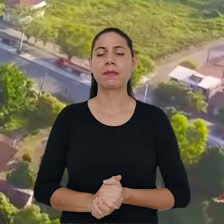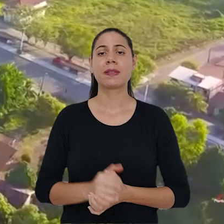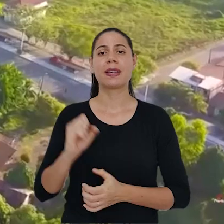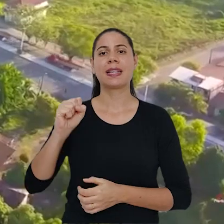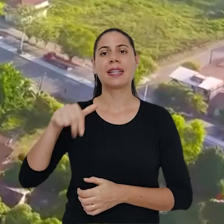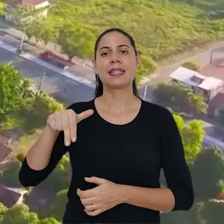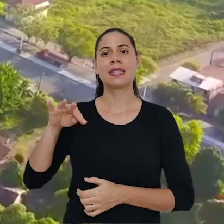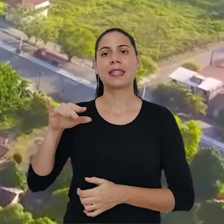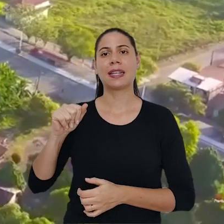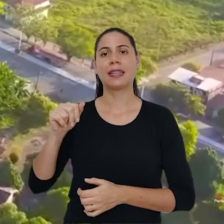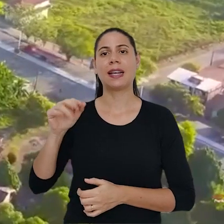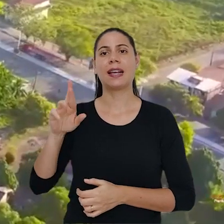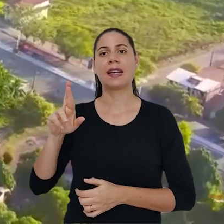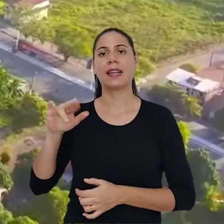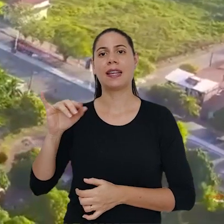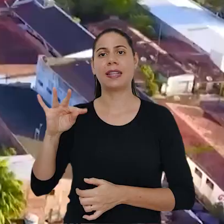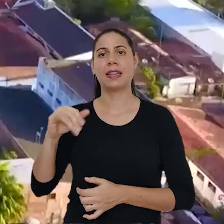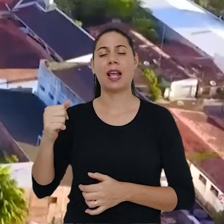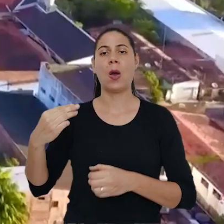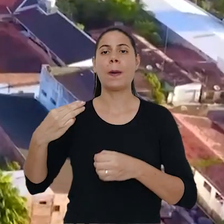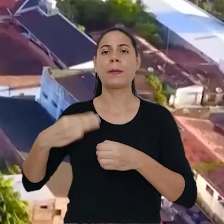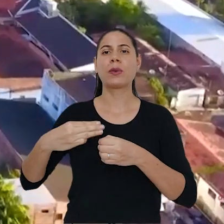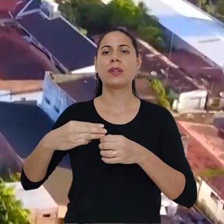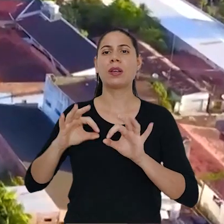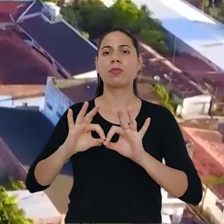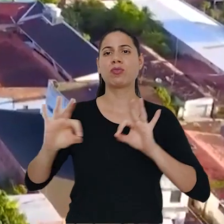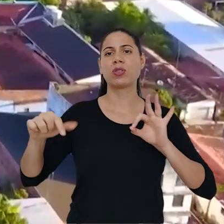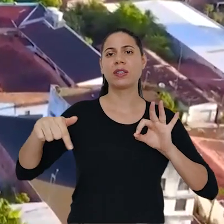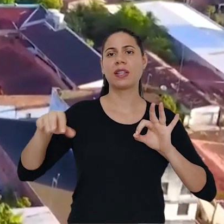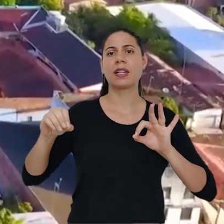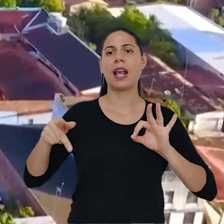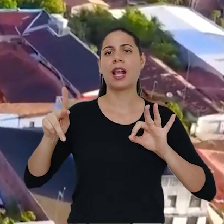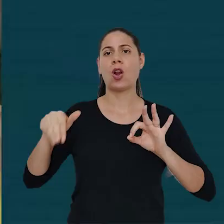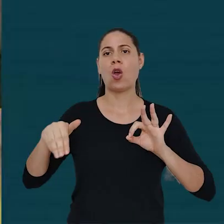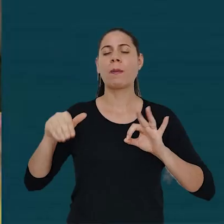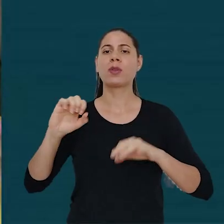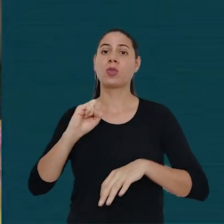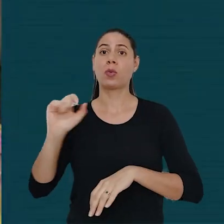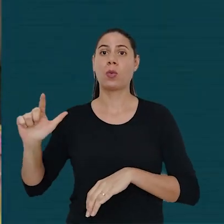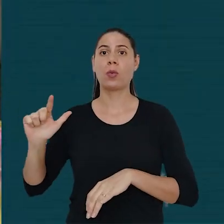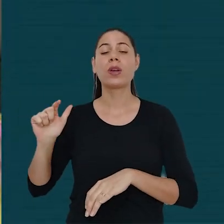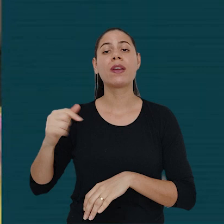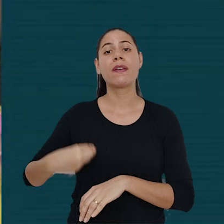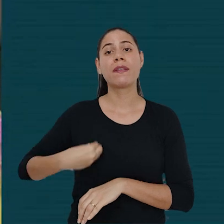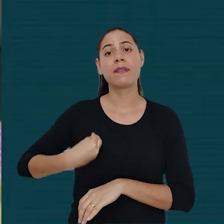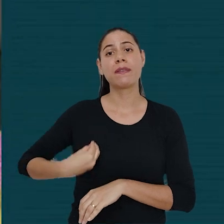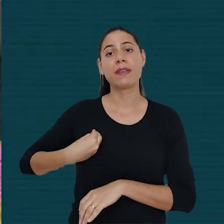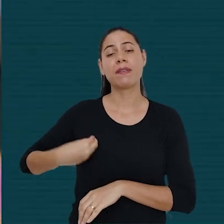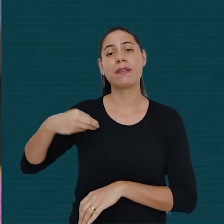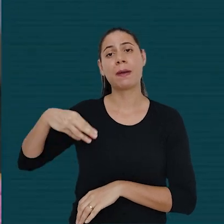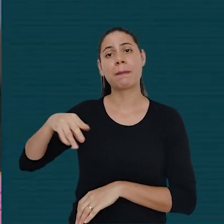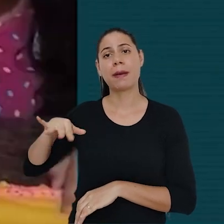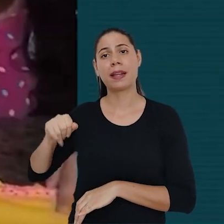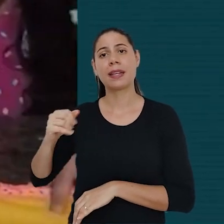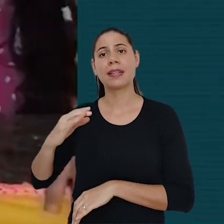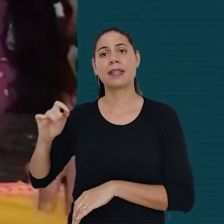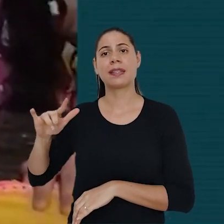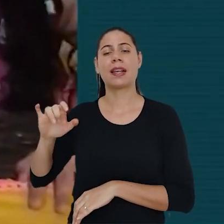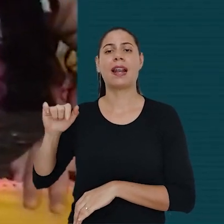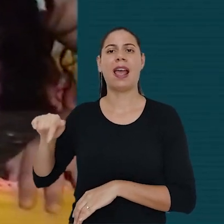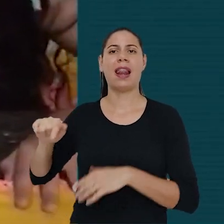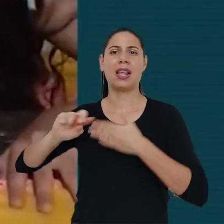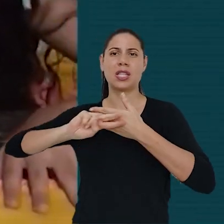Em Santa Rita, município localizado a 70 quilômetros de São Luís, no Maranhão, vive a pequena Maria Cecília. Ela